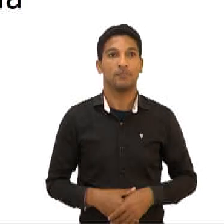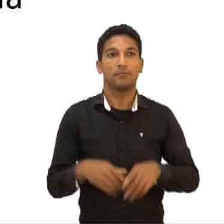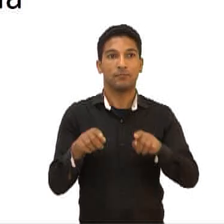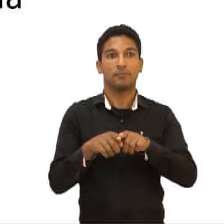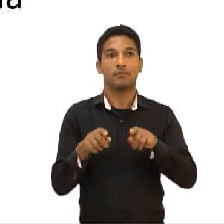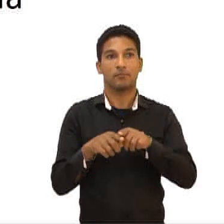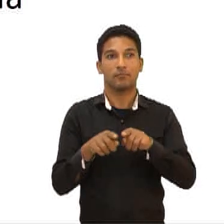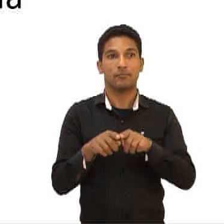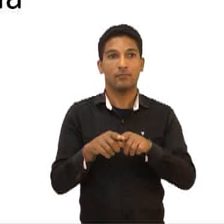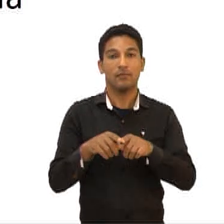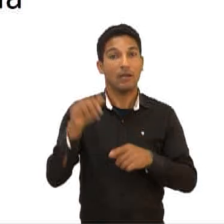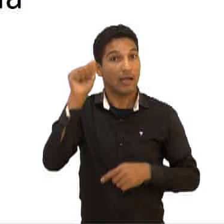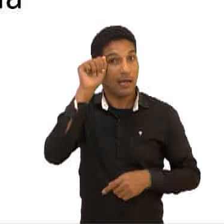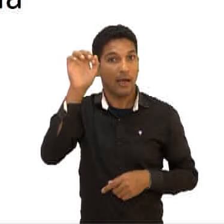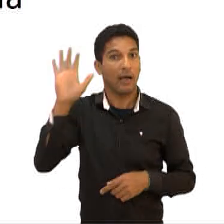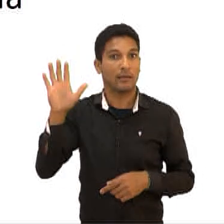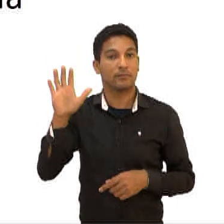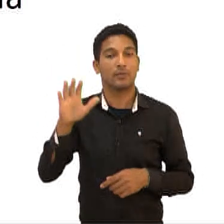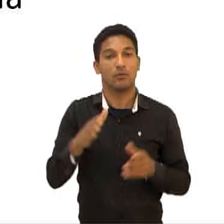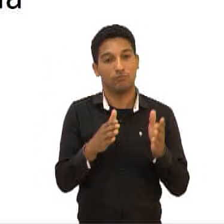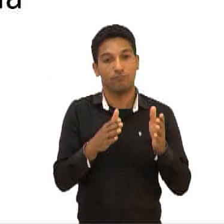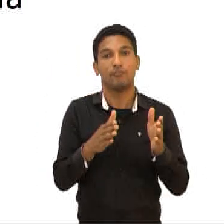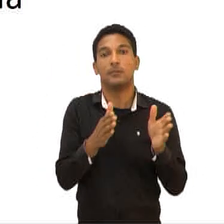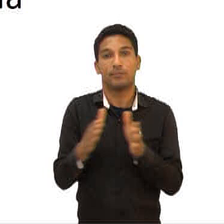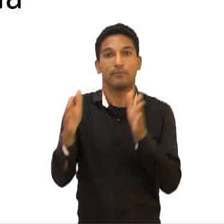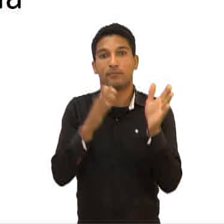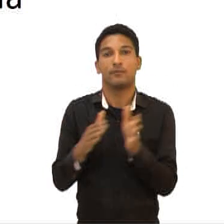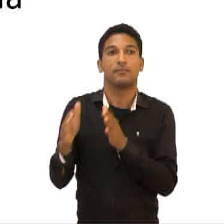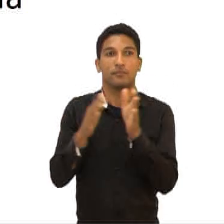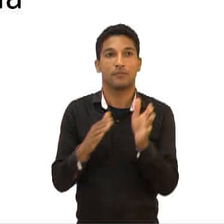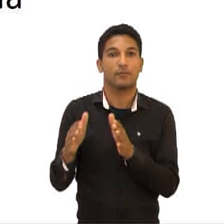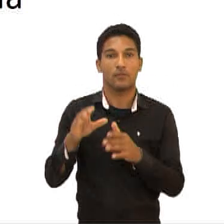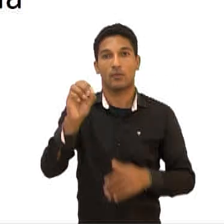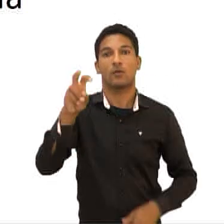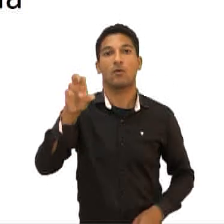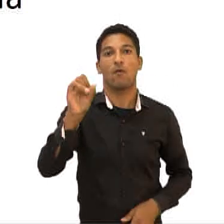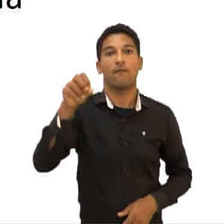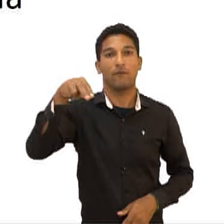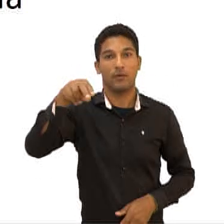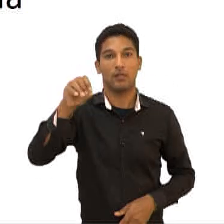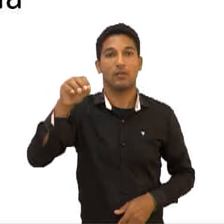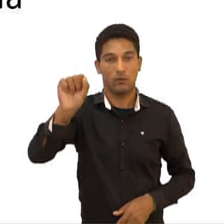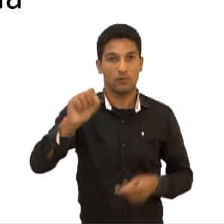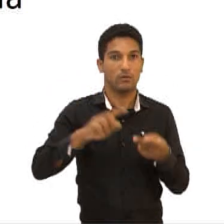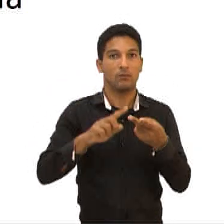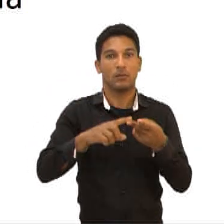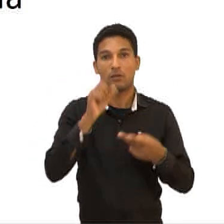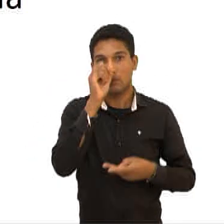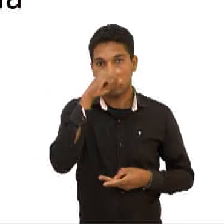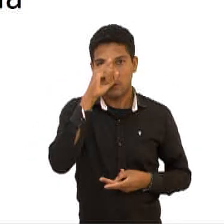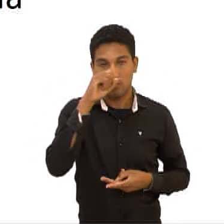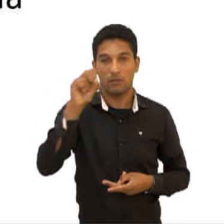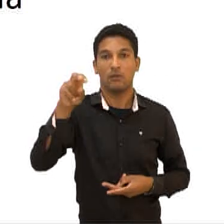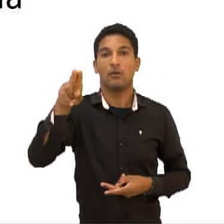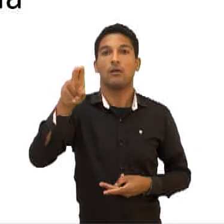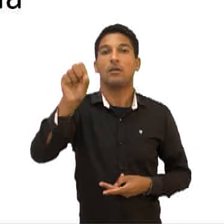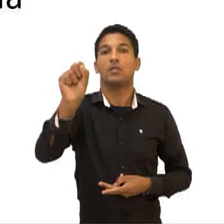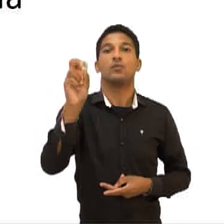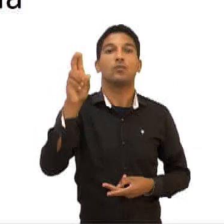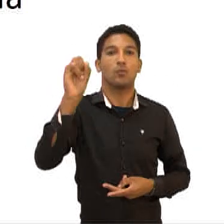os caprinos, os suínos. É a primeira produtora mundial de suínos e a terceira de ovinos e a quinta